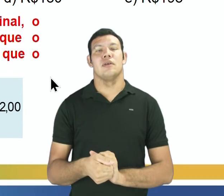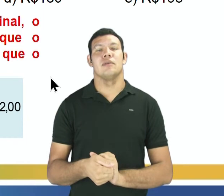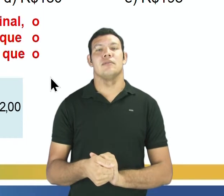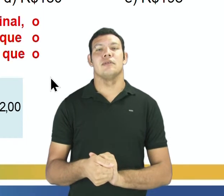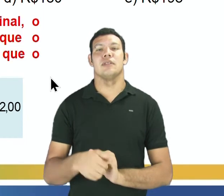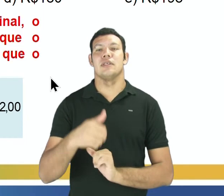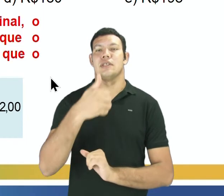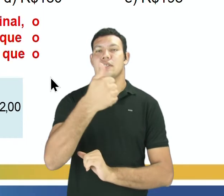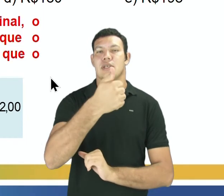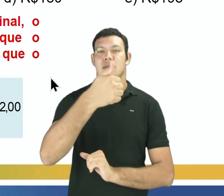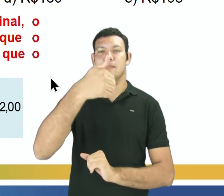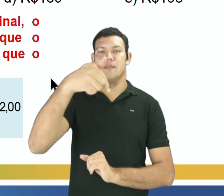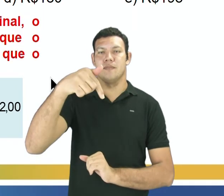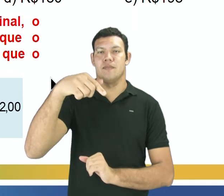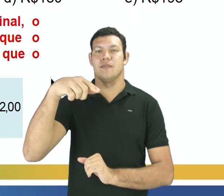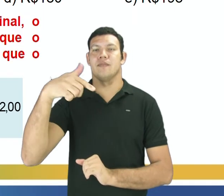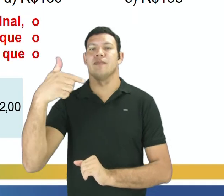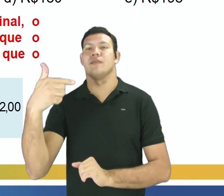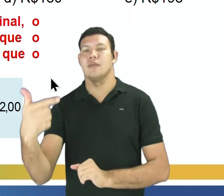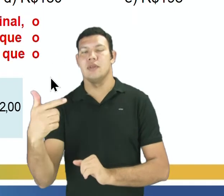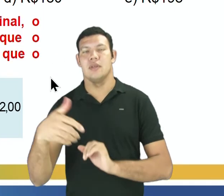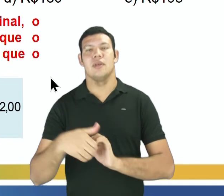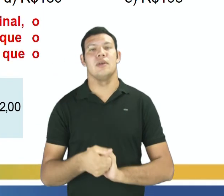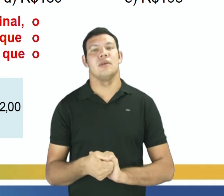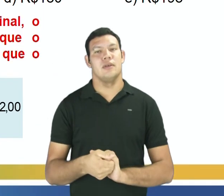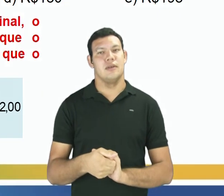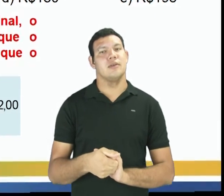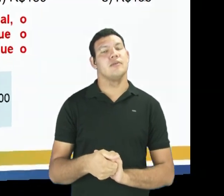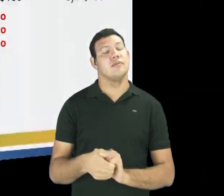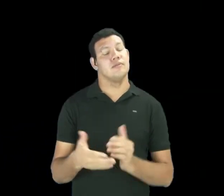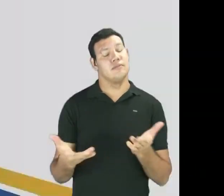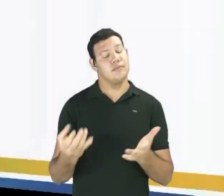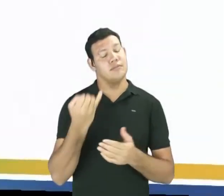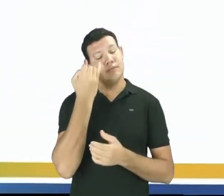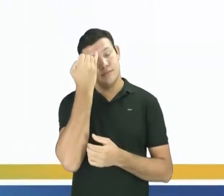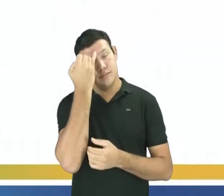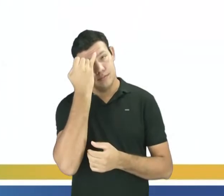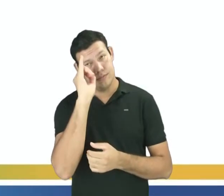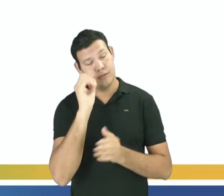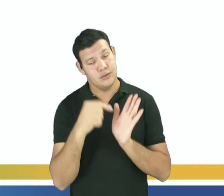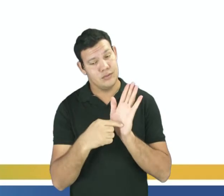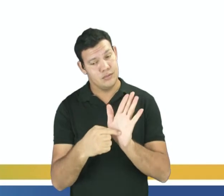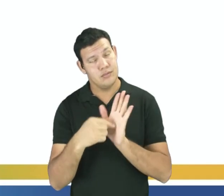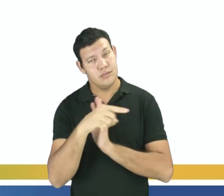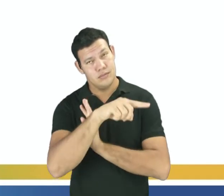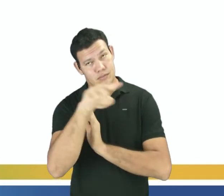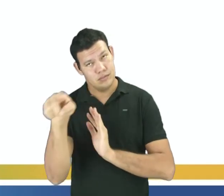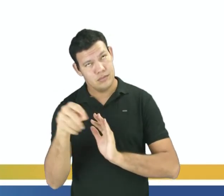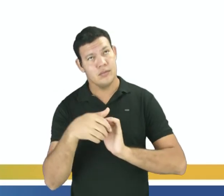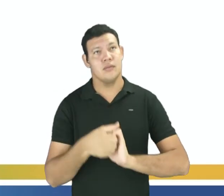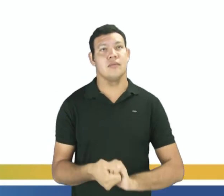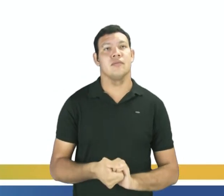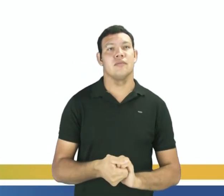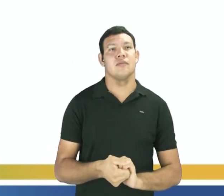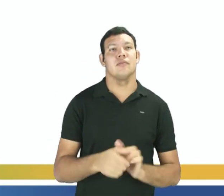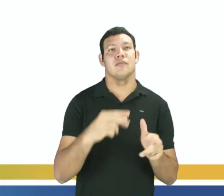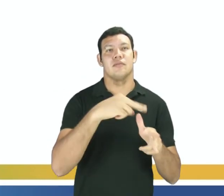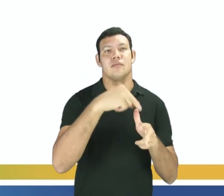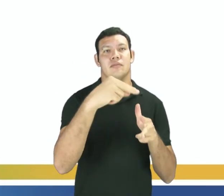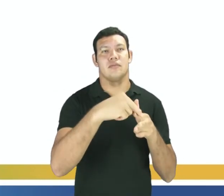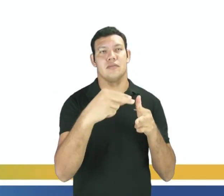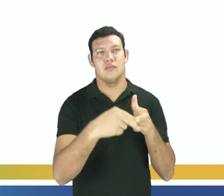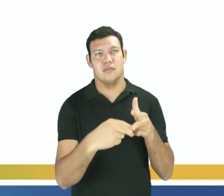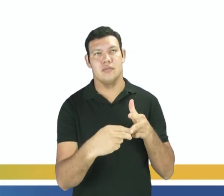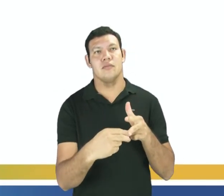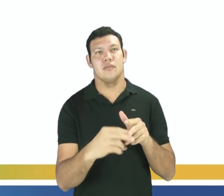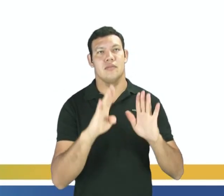172, ok? Então, essa é a ideia que a gente traz para você. Vejamos uma próxima questão aqui. Uma escola lançou uma campanha para os